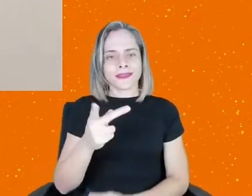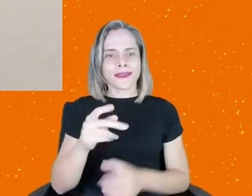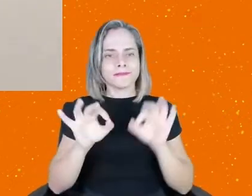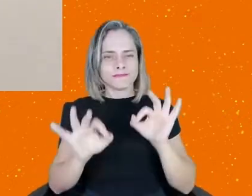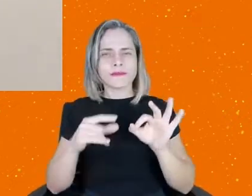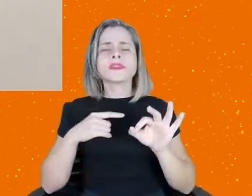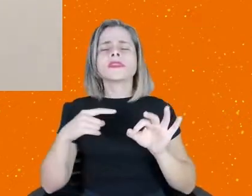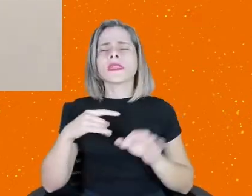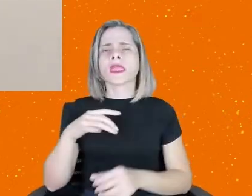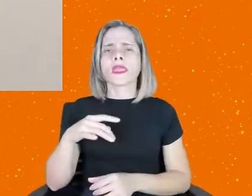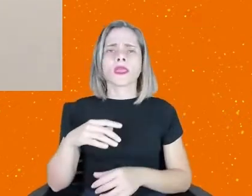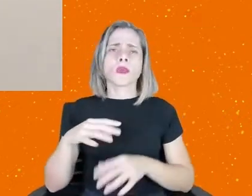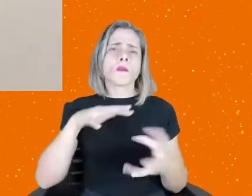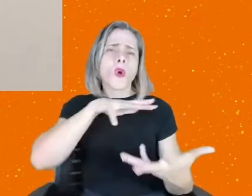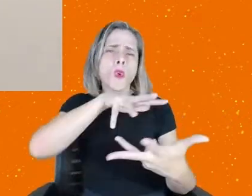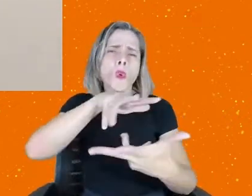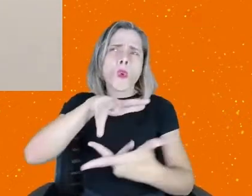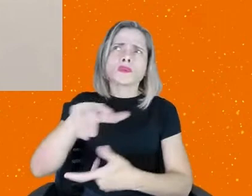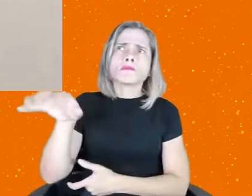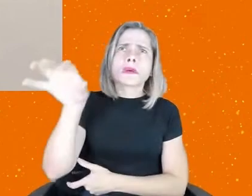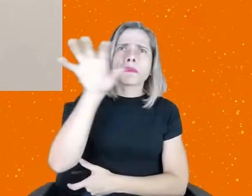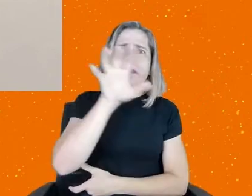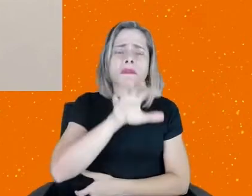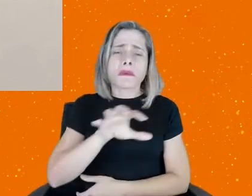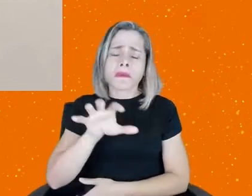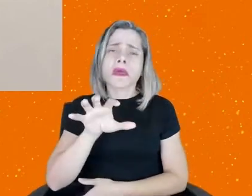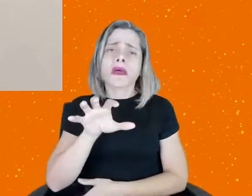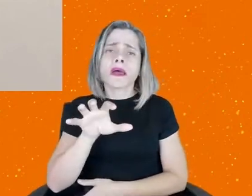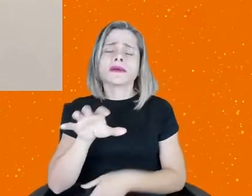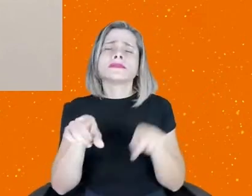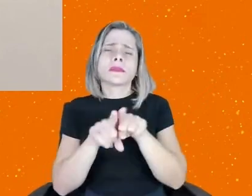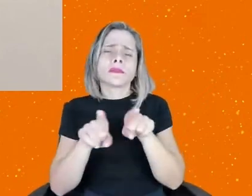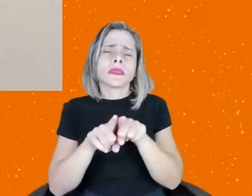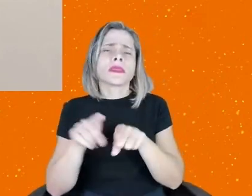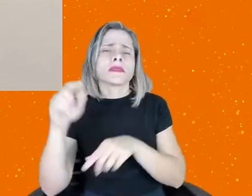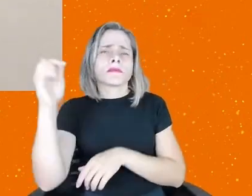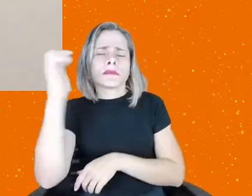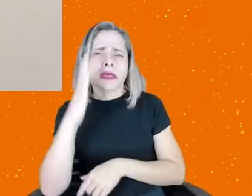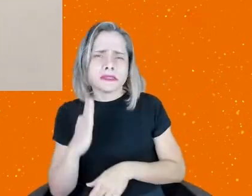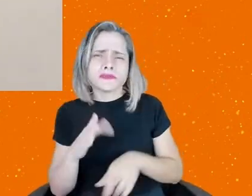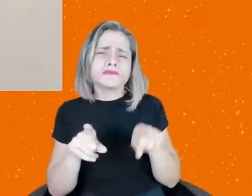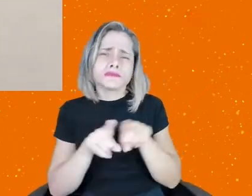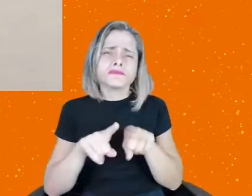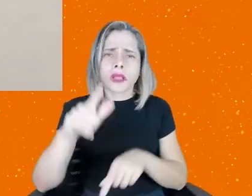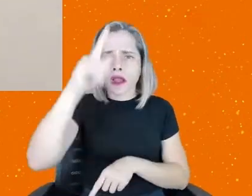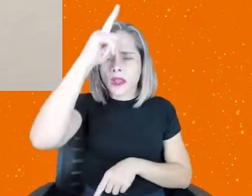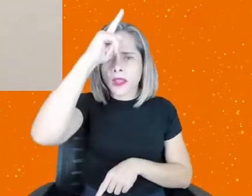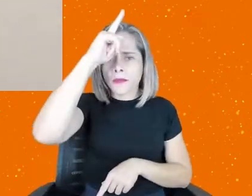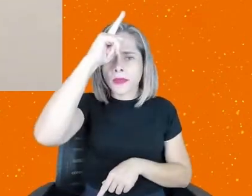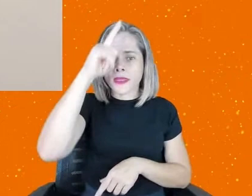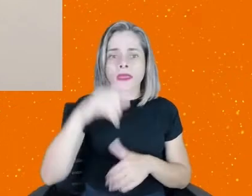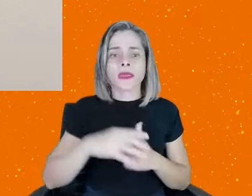ainda do mundo né o Brasil ao caso e mesmo na Alemanha né Nós é um caso único